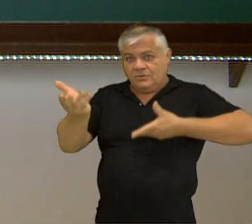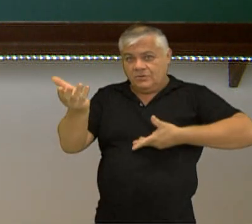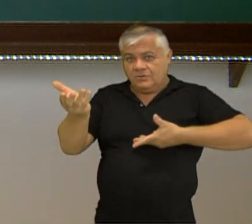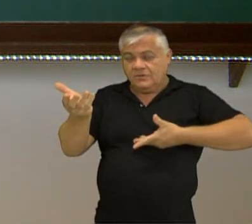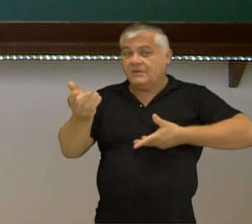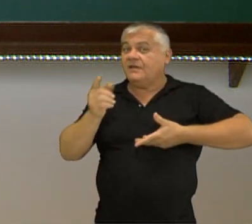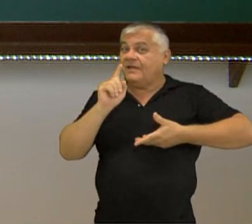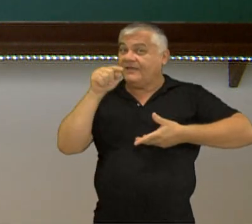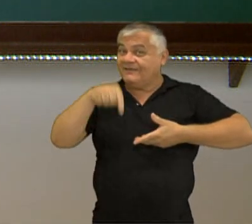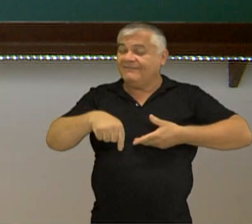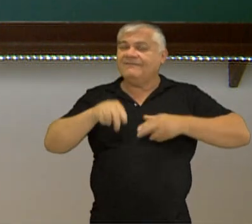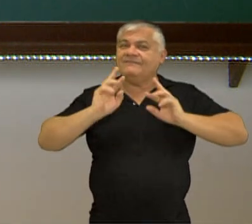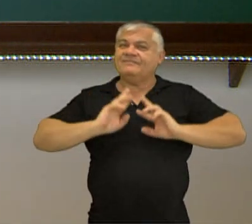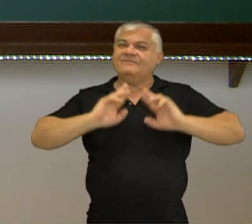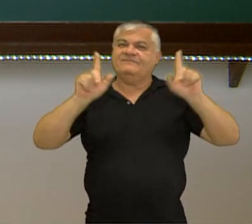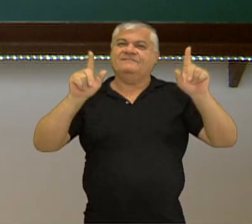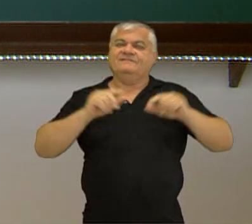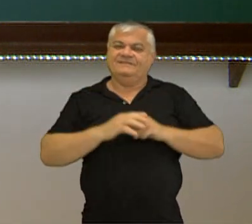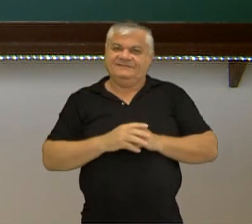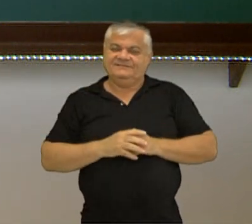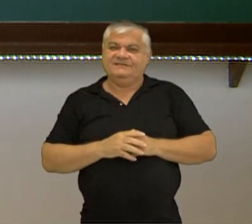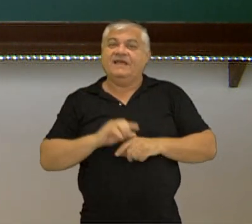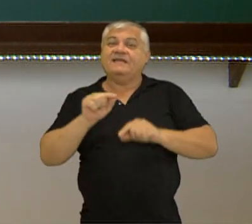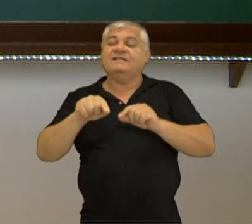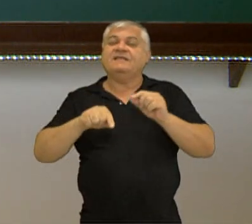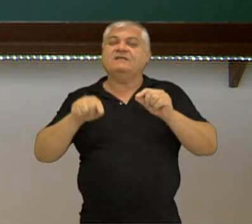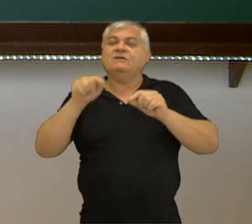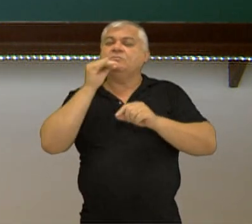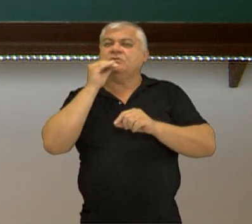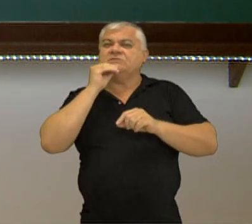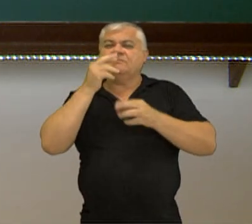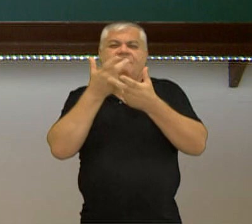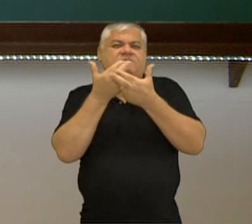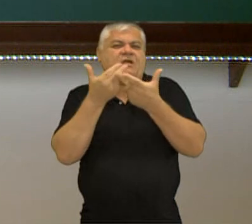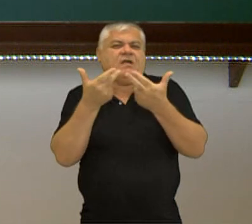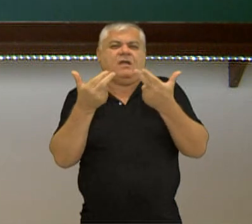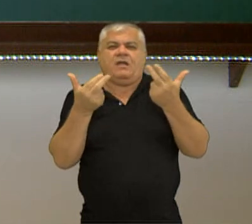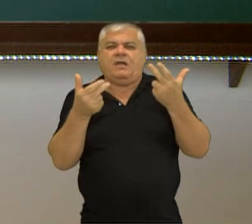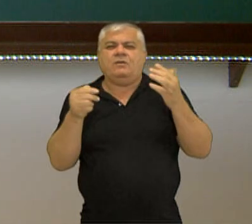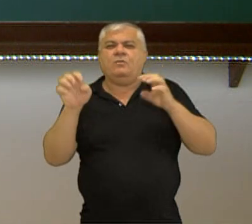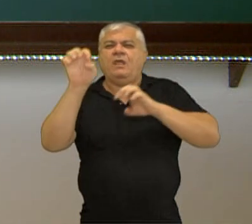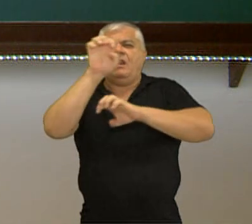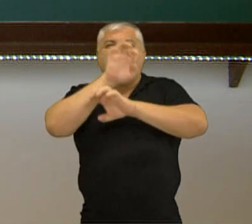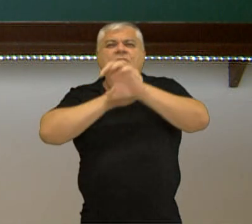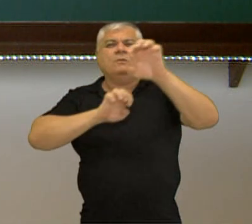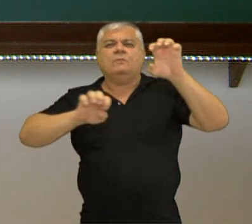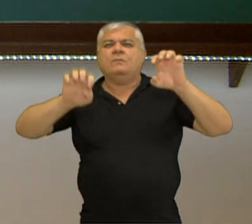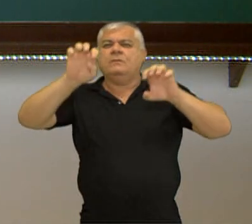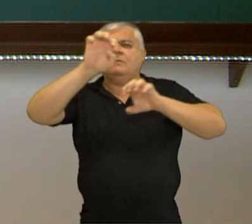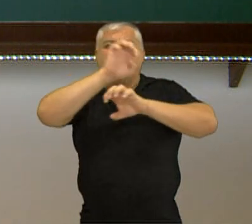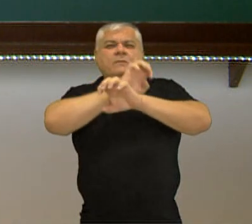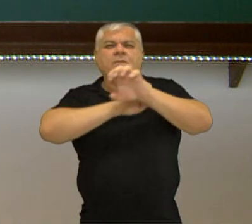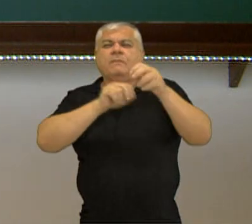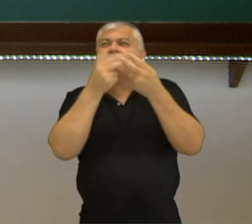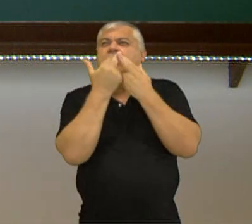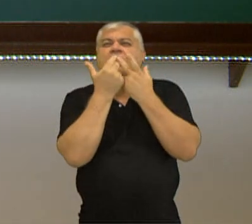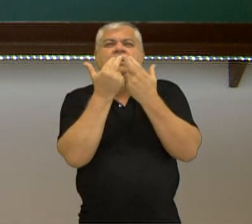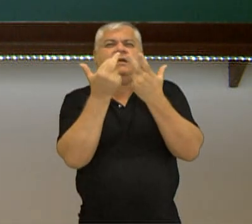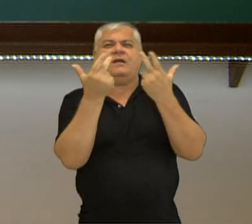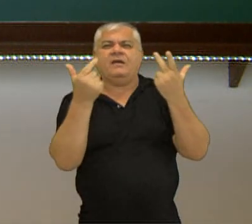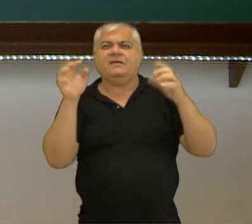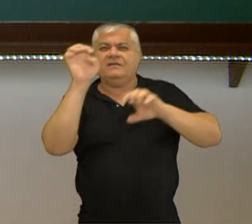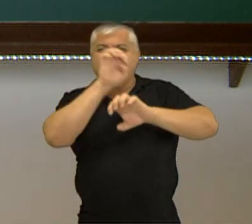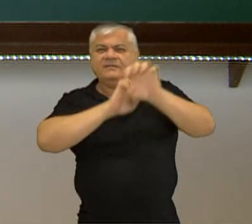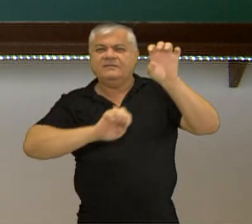elétrons, aqui, pessoal, é um pouquinho diferente. Aqui existe uma nuvem, um mar de elétrons que se formam entre os átomos de metais, em